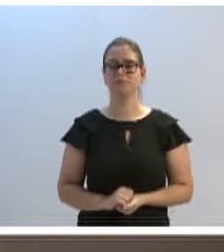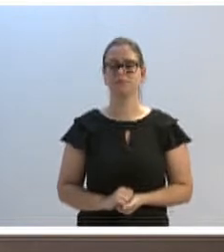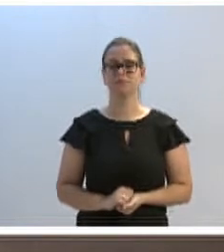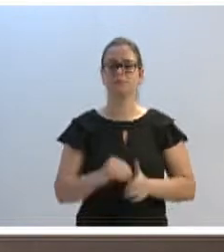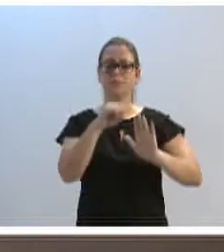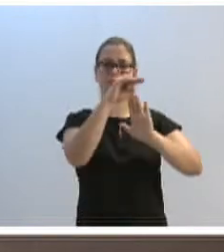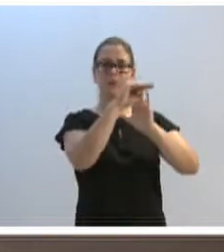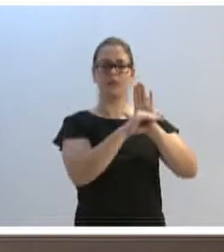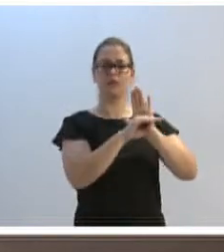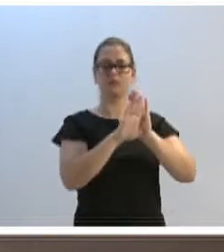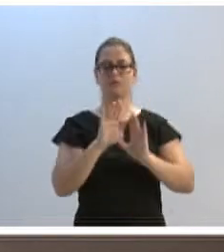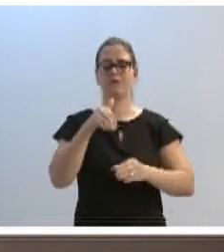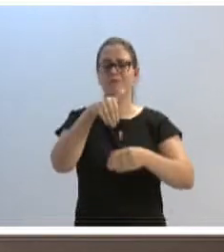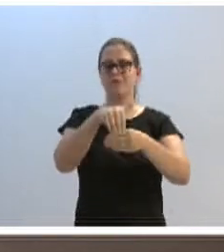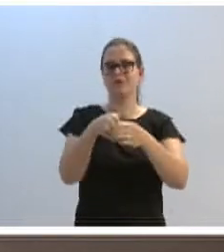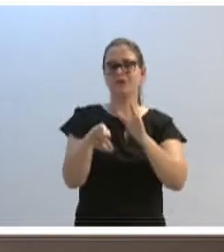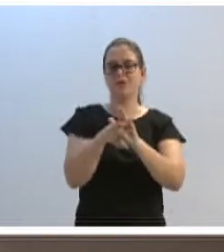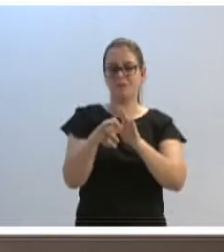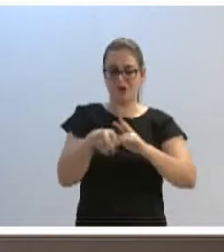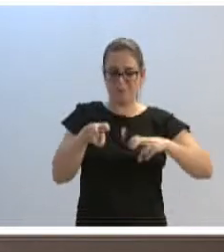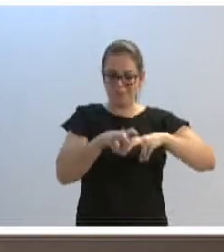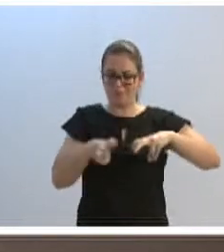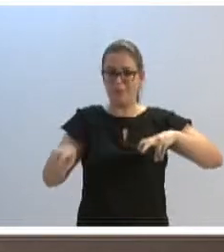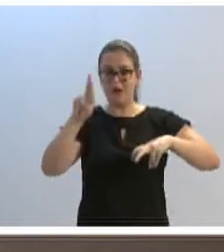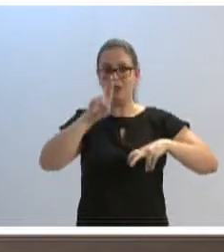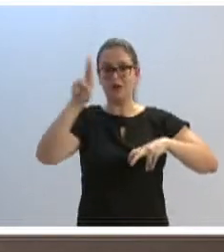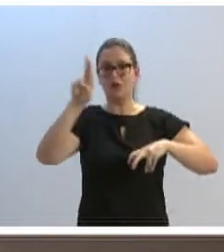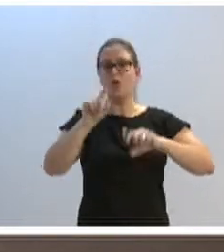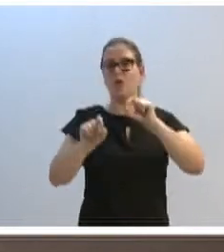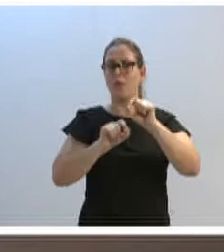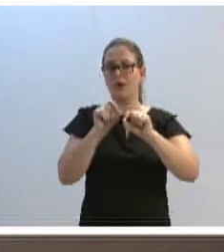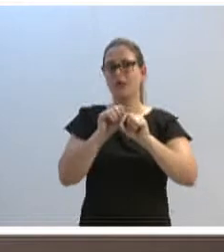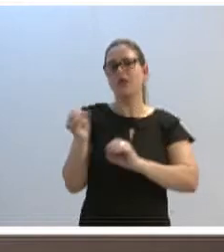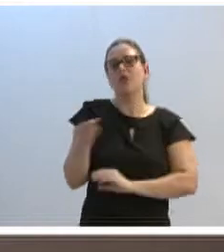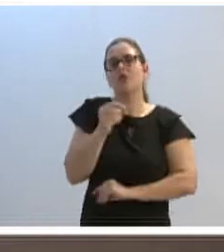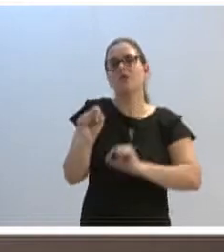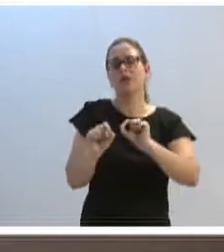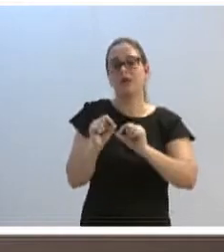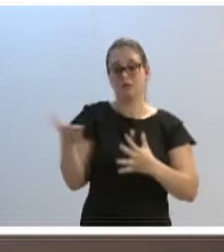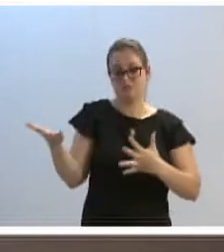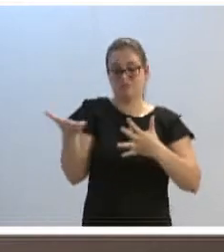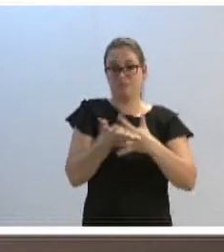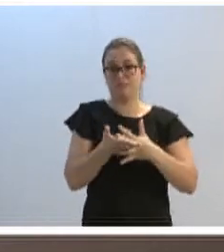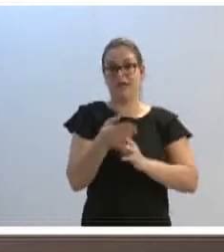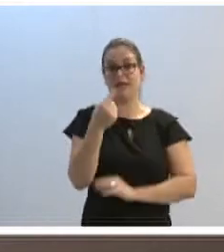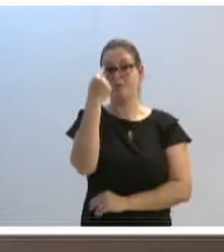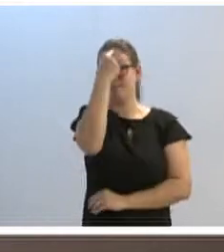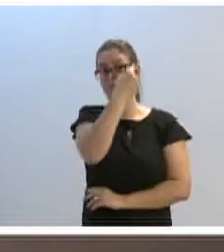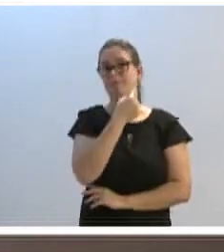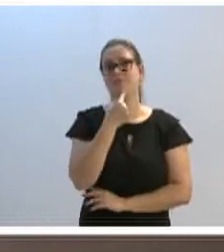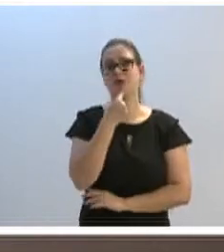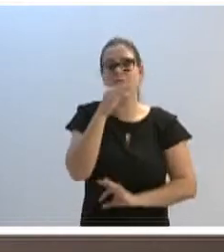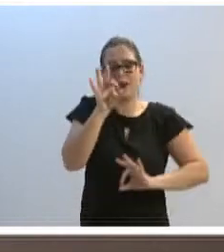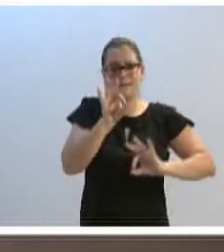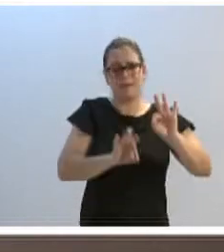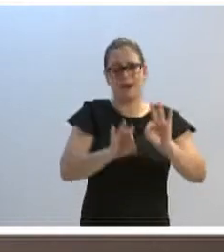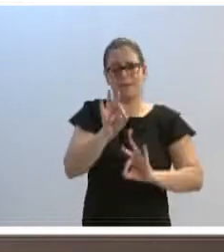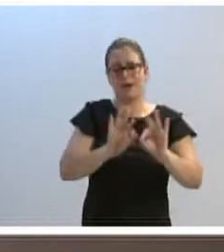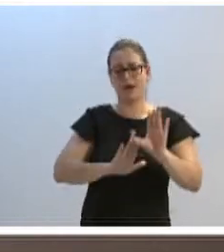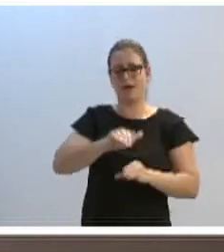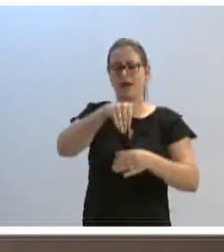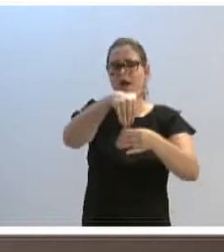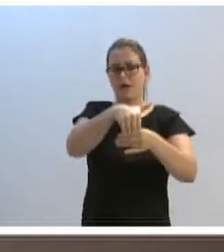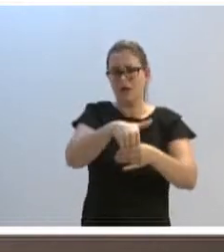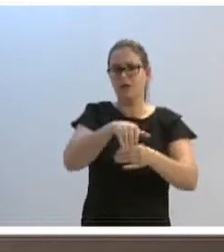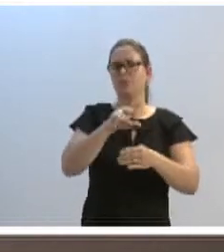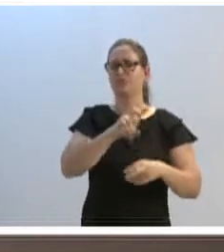Ordem do dia. Eleição para a renovação da mesa diretora. Suspendo a sessão pelo prazo de 30 minutos para os preparativos da eleição de renovação da mesa